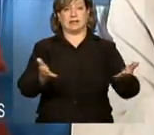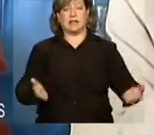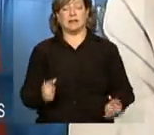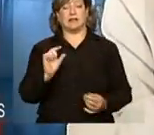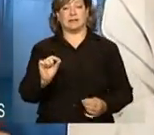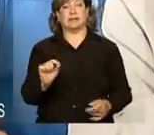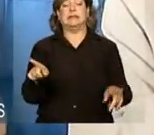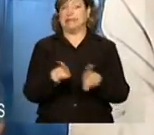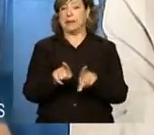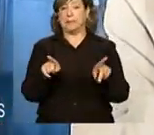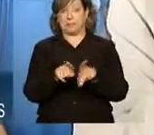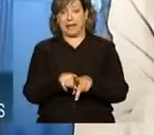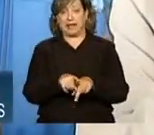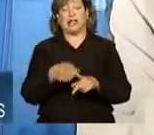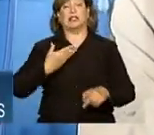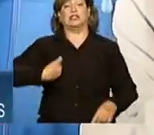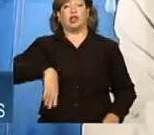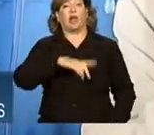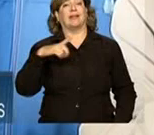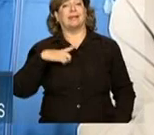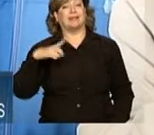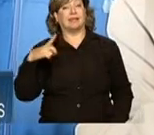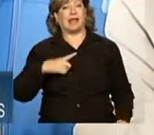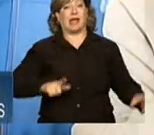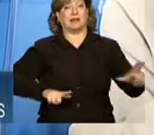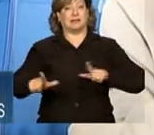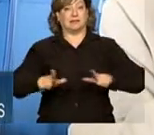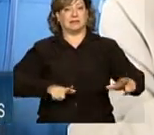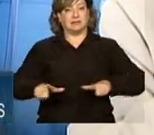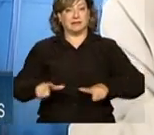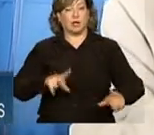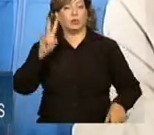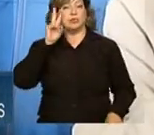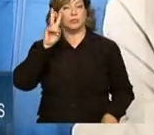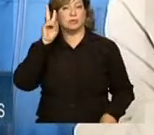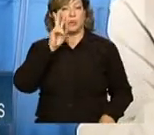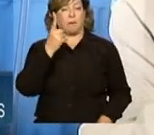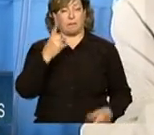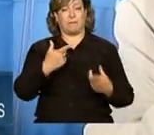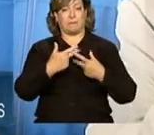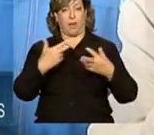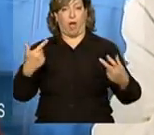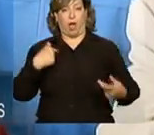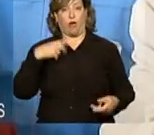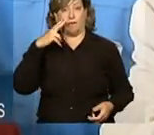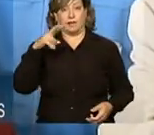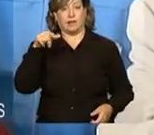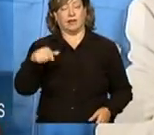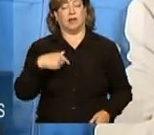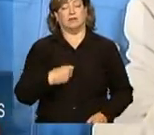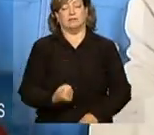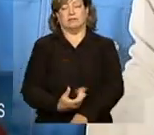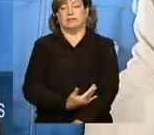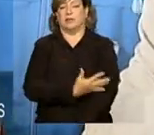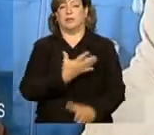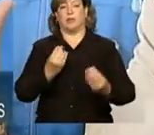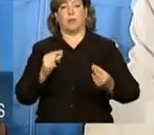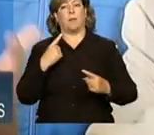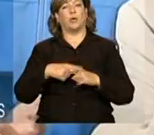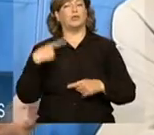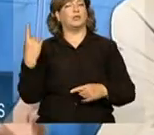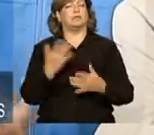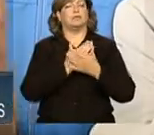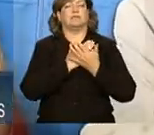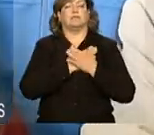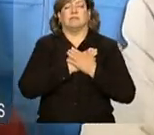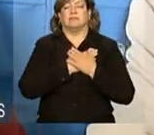que, além disso, nós temos uma ação em termos de uma coisa que eu vi aqui e que me emocionou muito, a